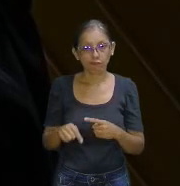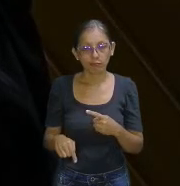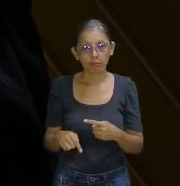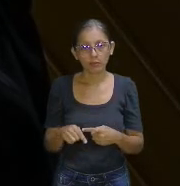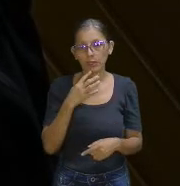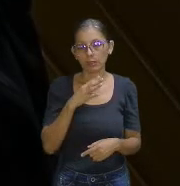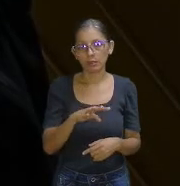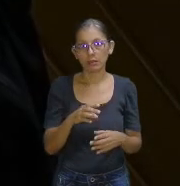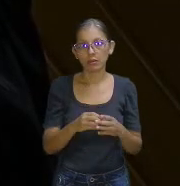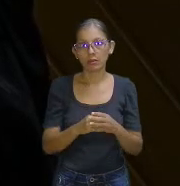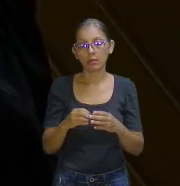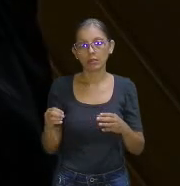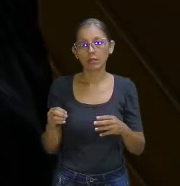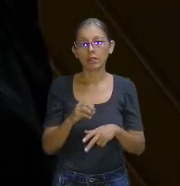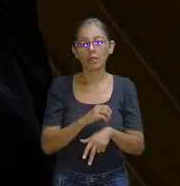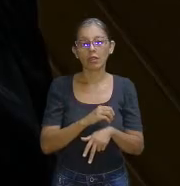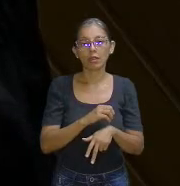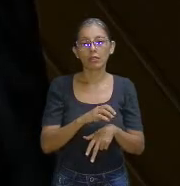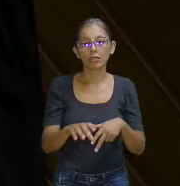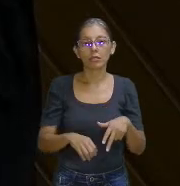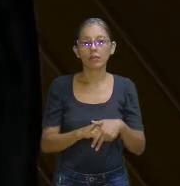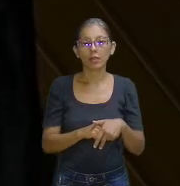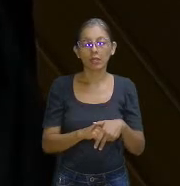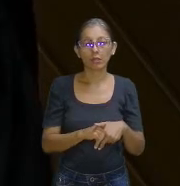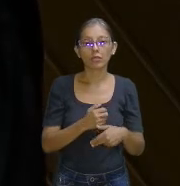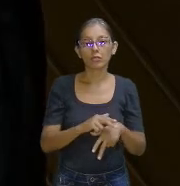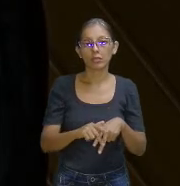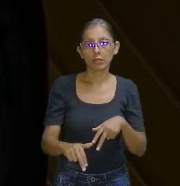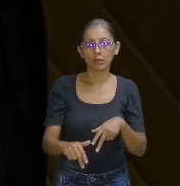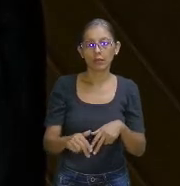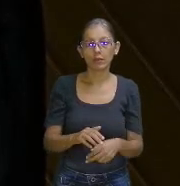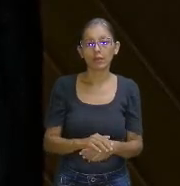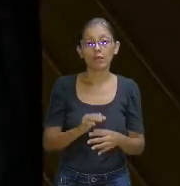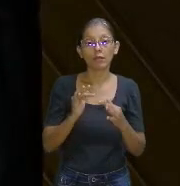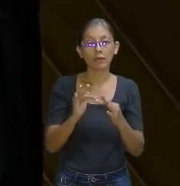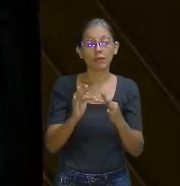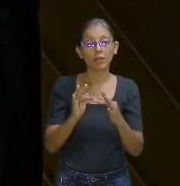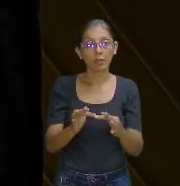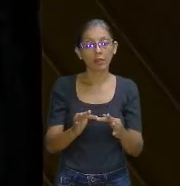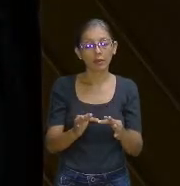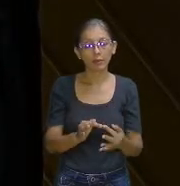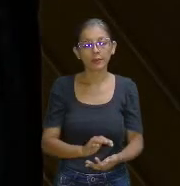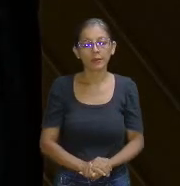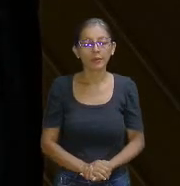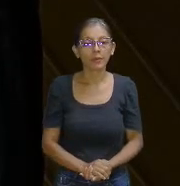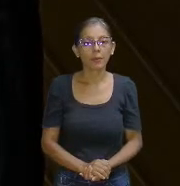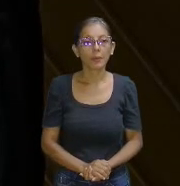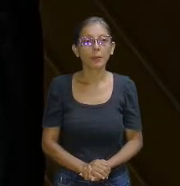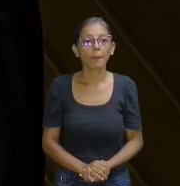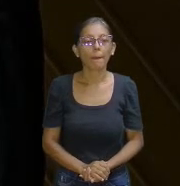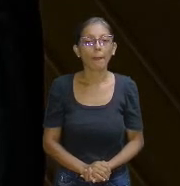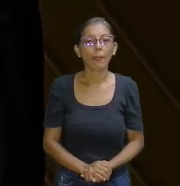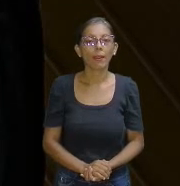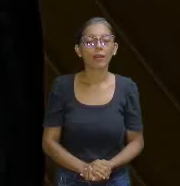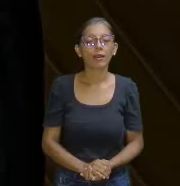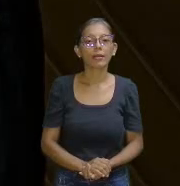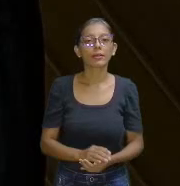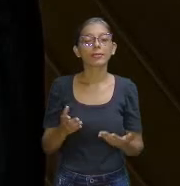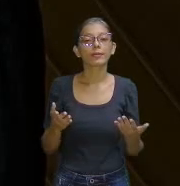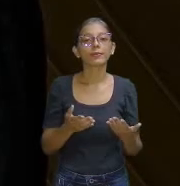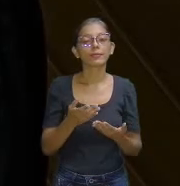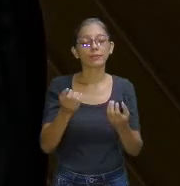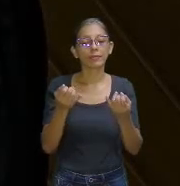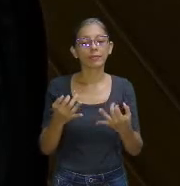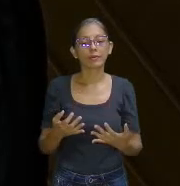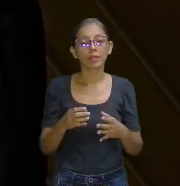gênero nas eleições de 2024 em Ferreira Gomes. Faço inicialmente, senhor presidente, uma contextualização da cota